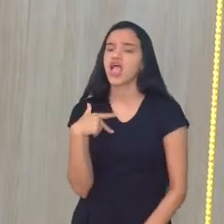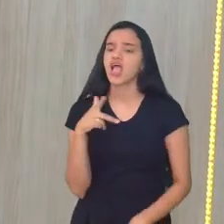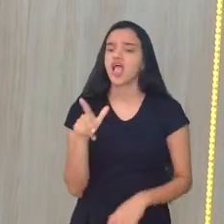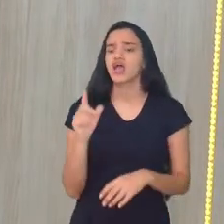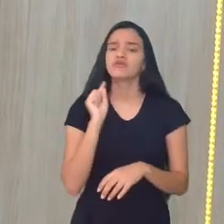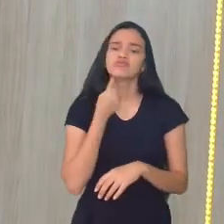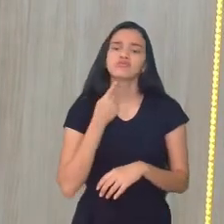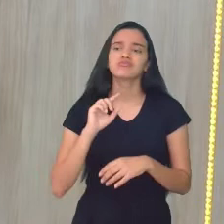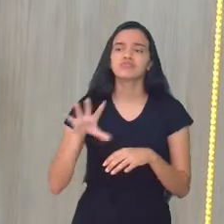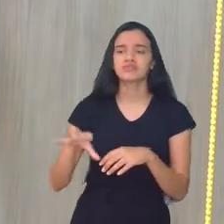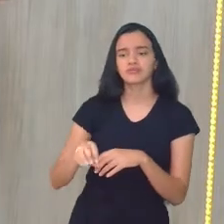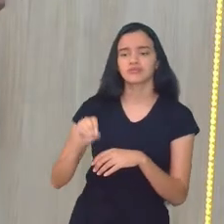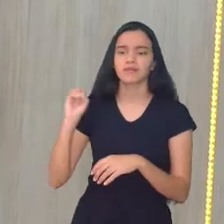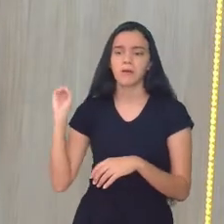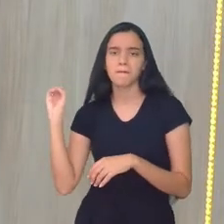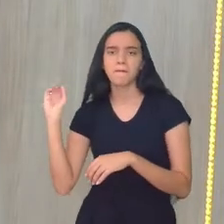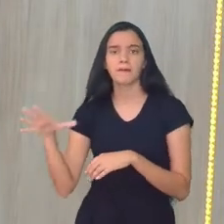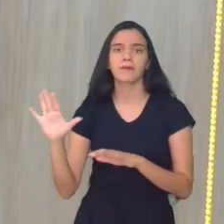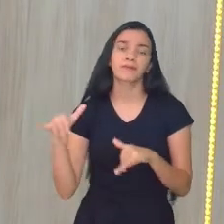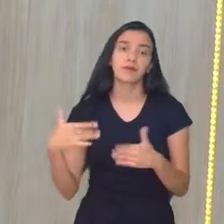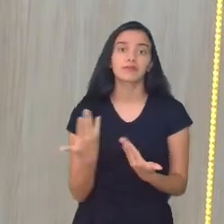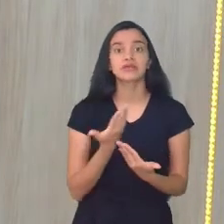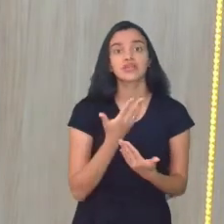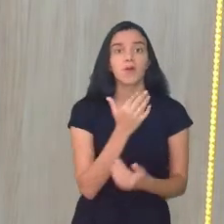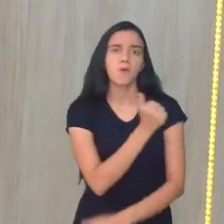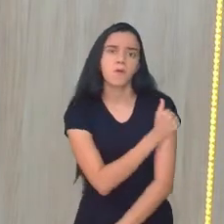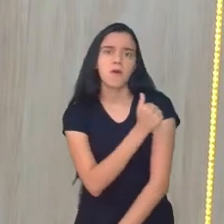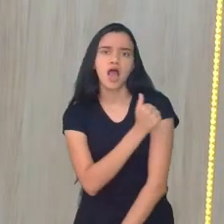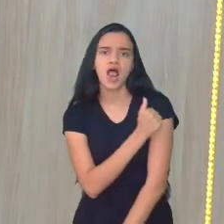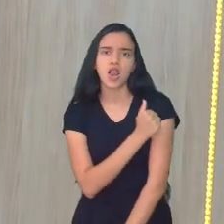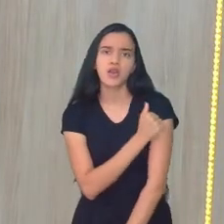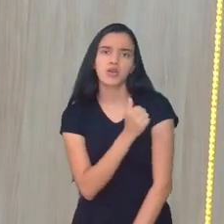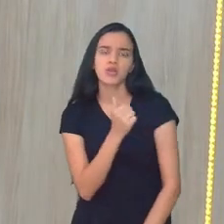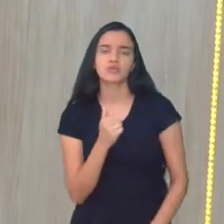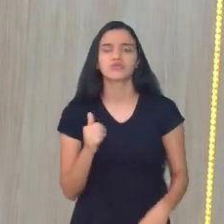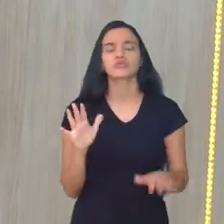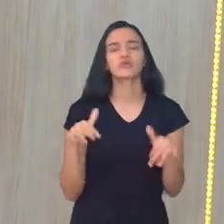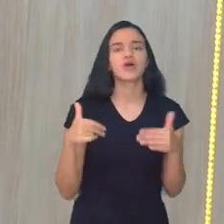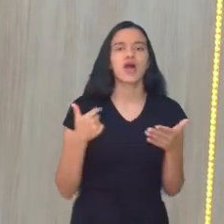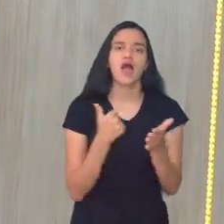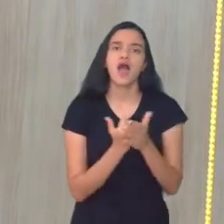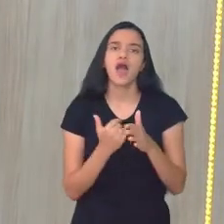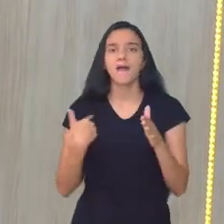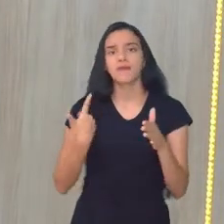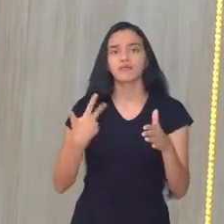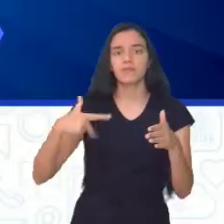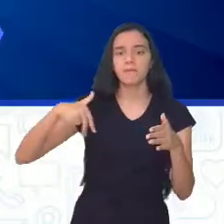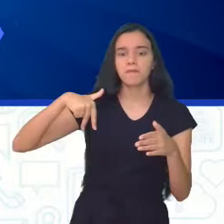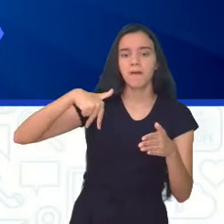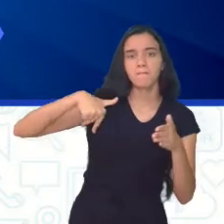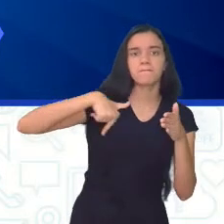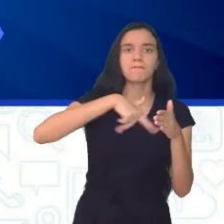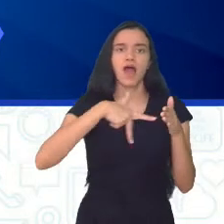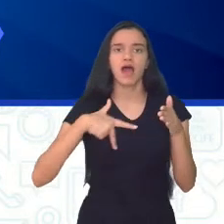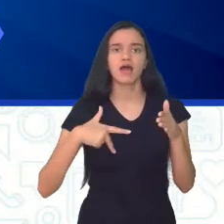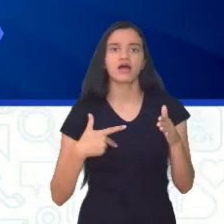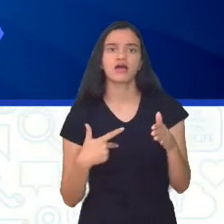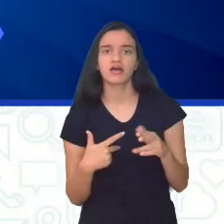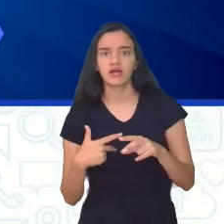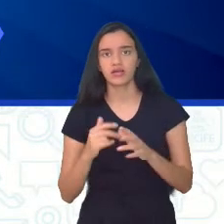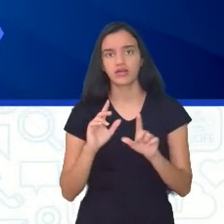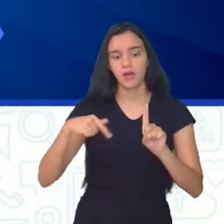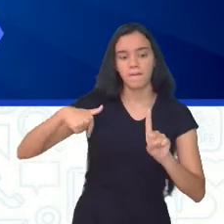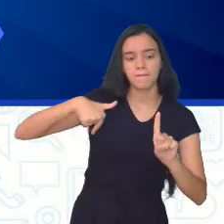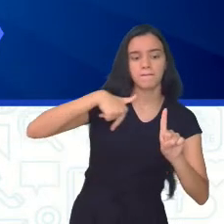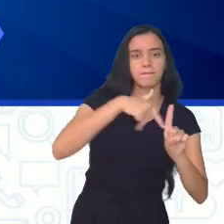lixeiro levar o papel, fulano chutou minha perna. Aí o outro, foi sem querer, professora. Olha, esse movimento voluntário, né,